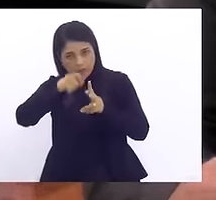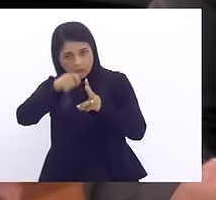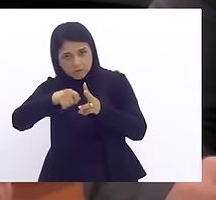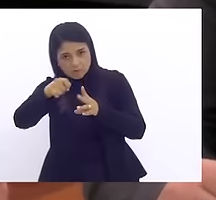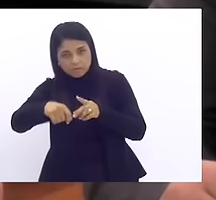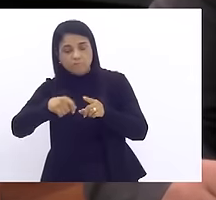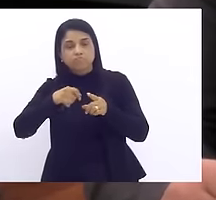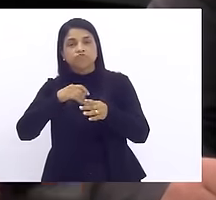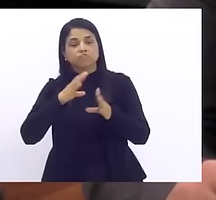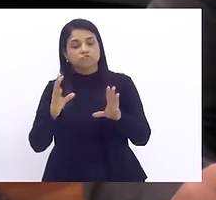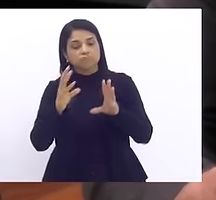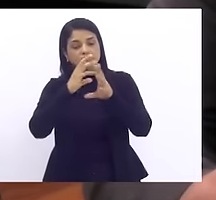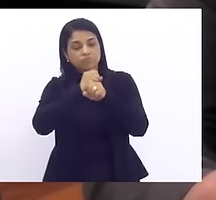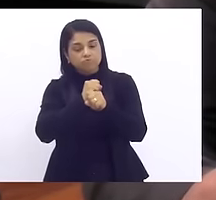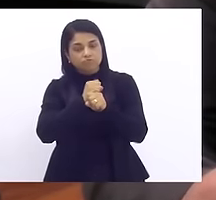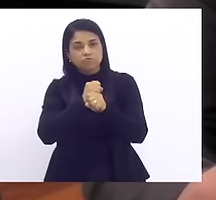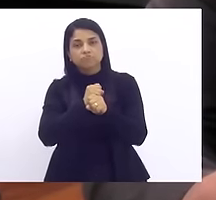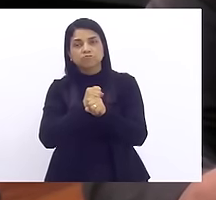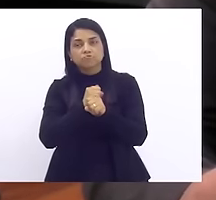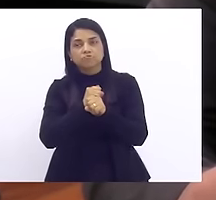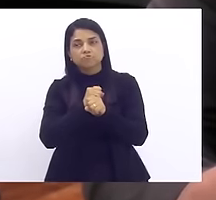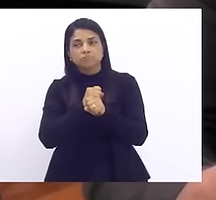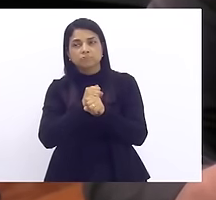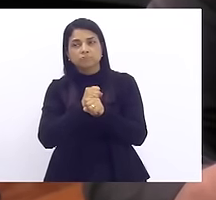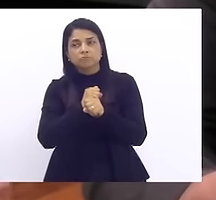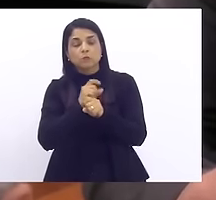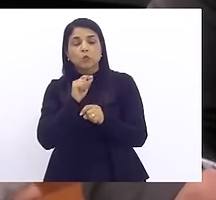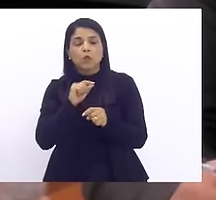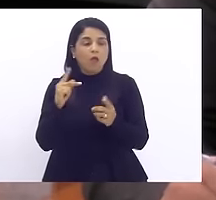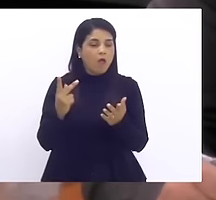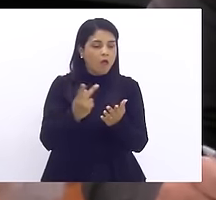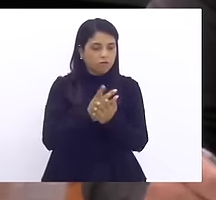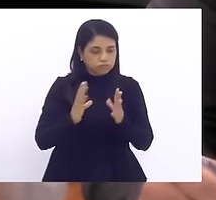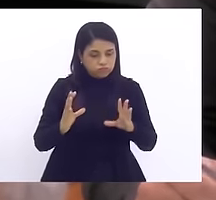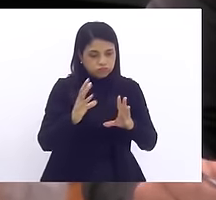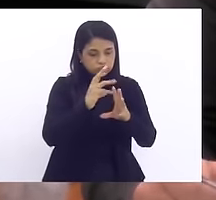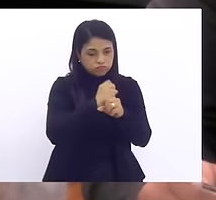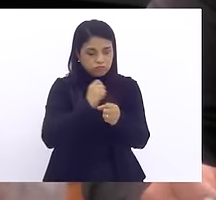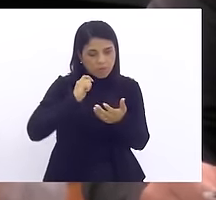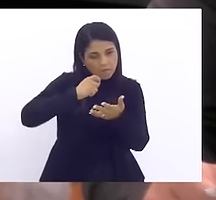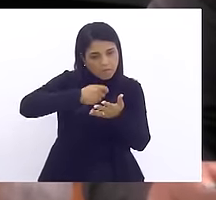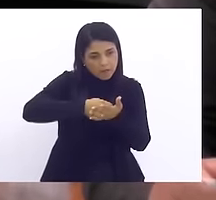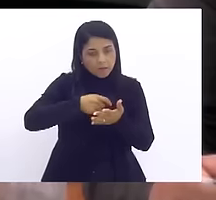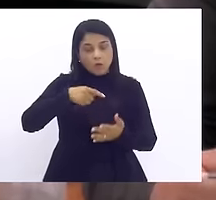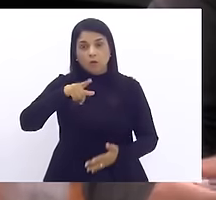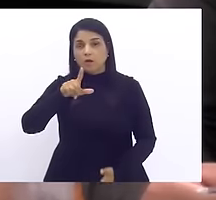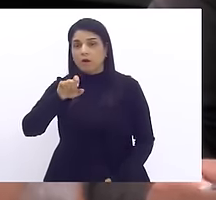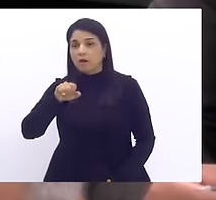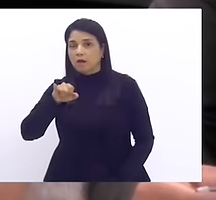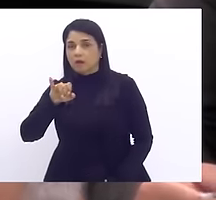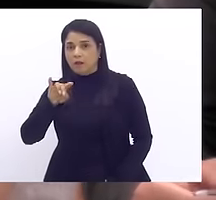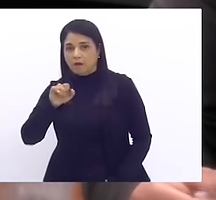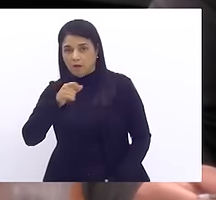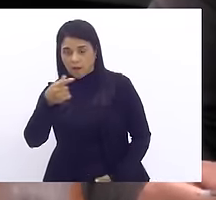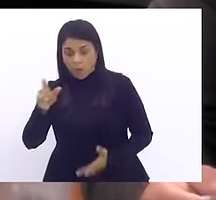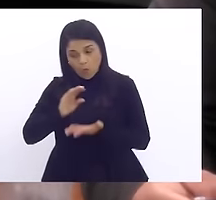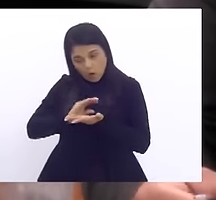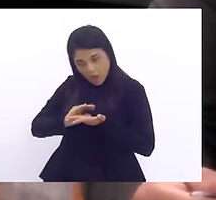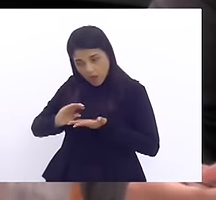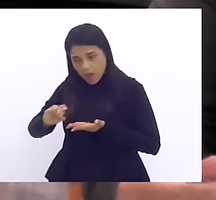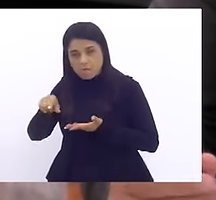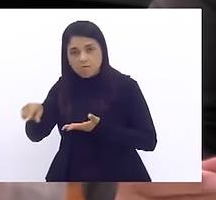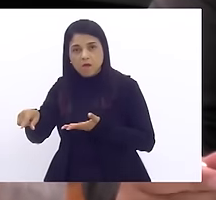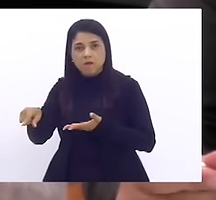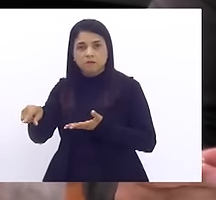contas do que do que houve em termos de pagamento em termos de leilão mas o repasse só é feito após